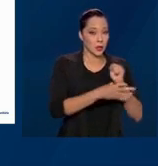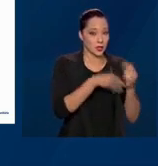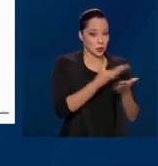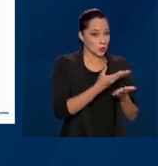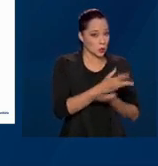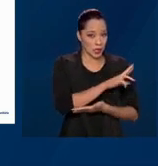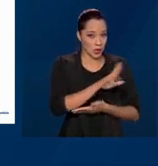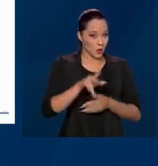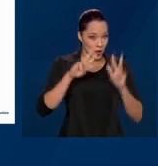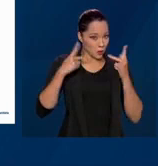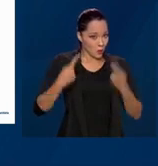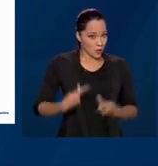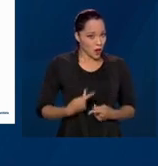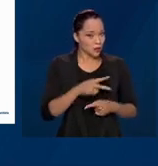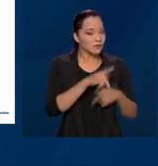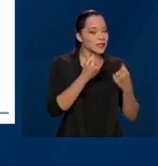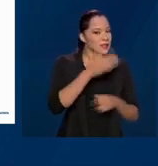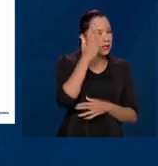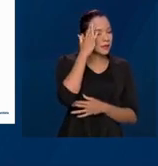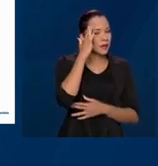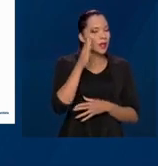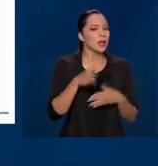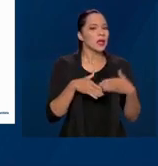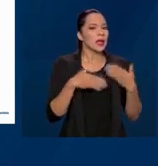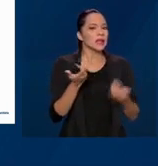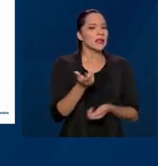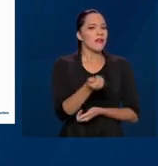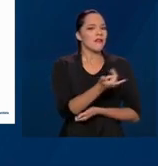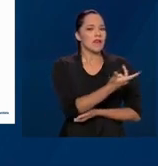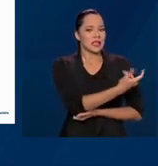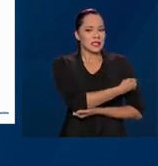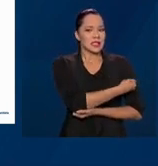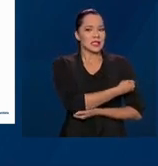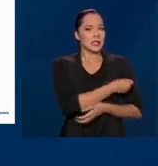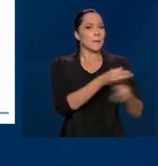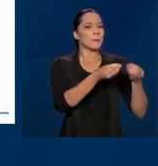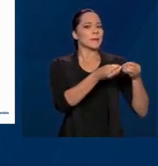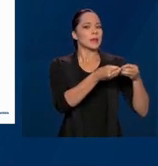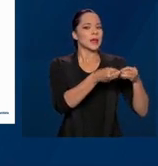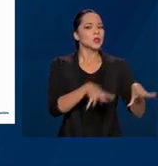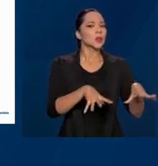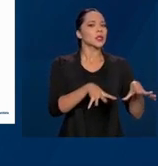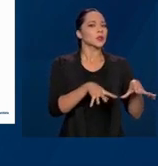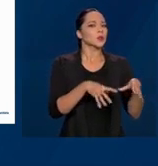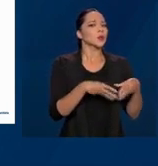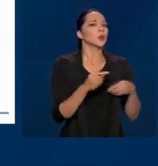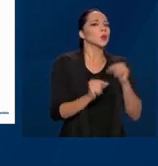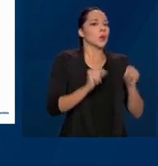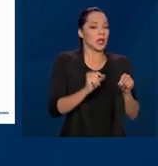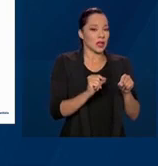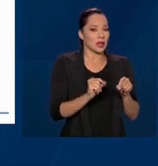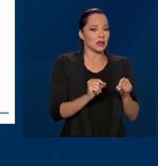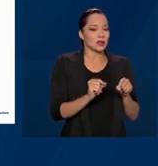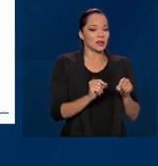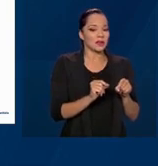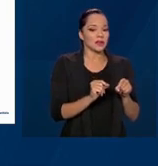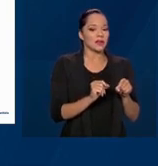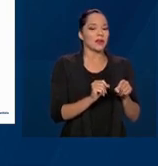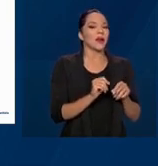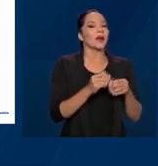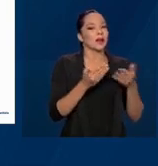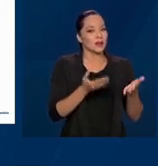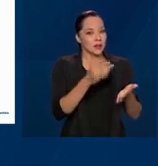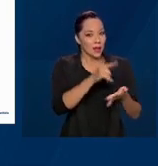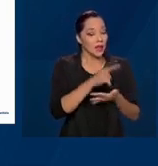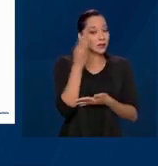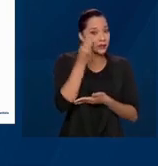quer saber é o quão tóxica é essa vacina. E aí, toxicidade, que é o